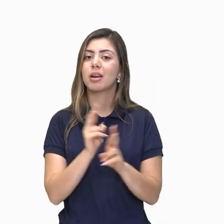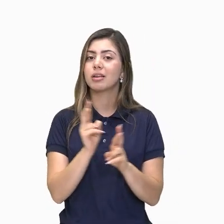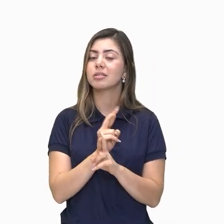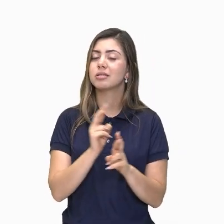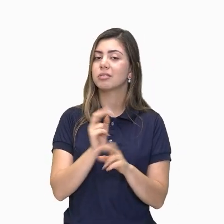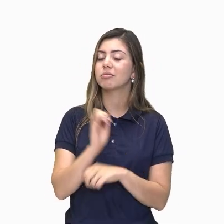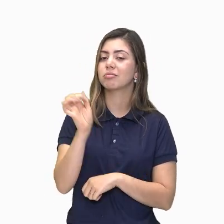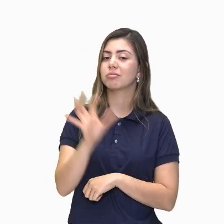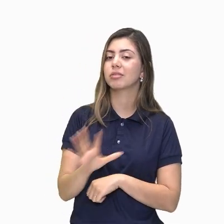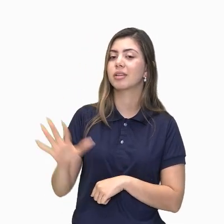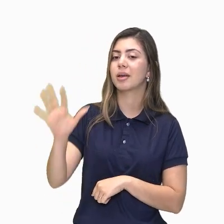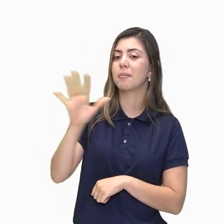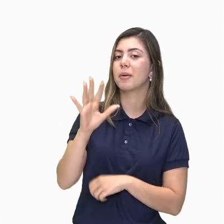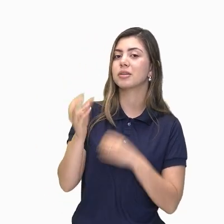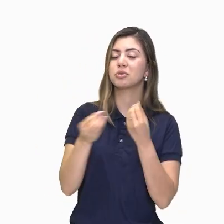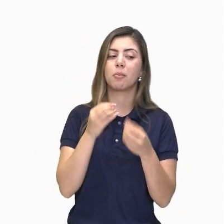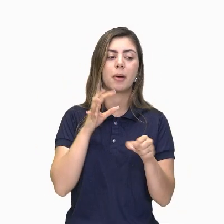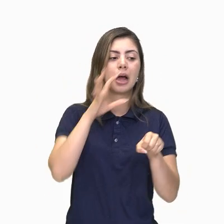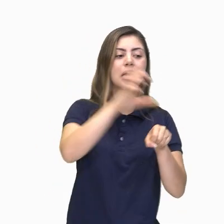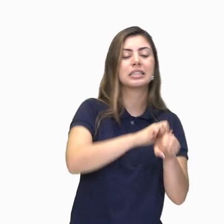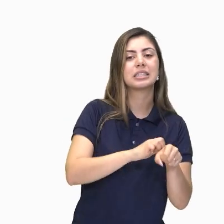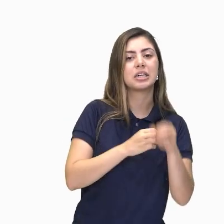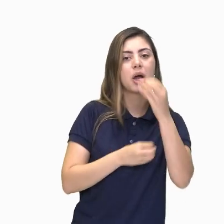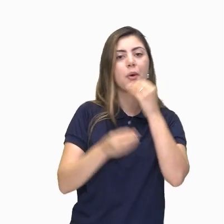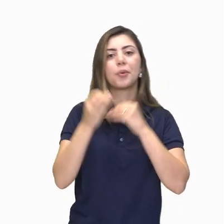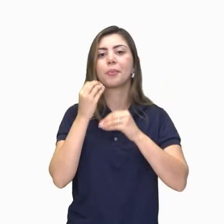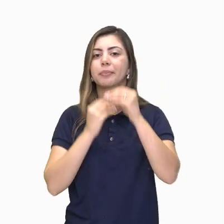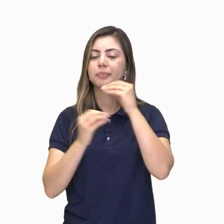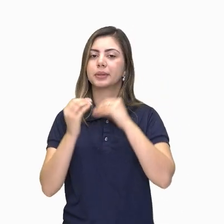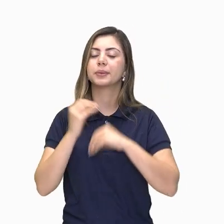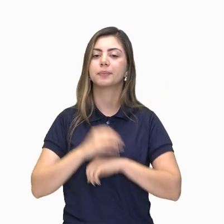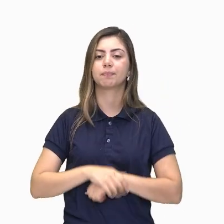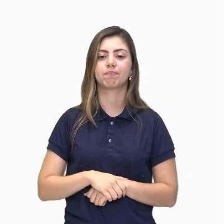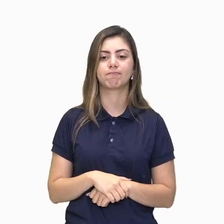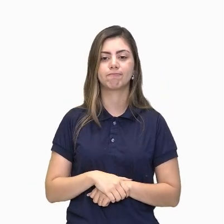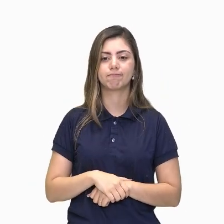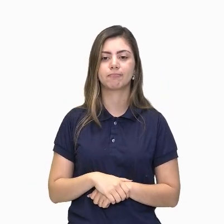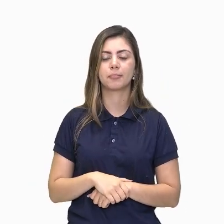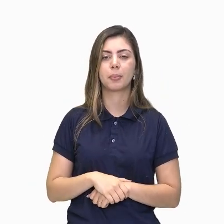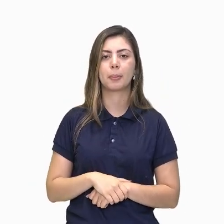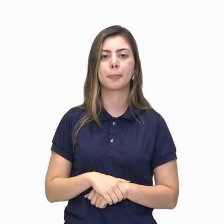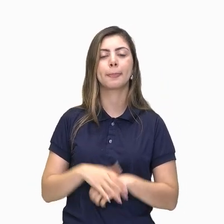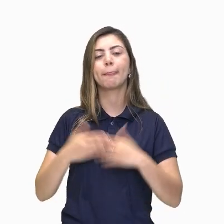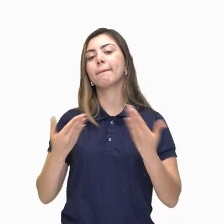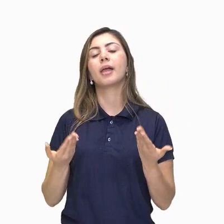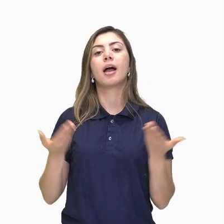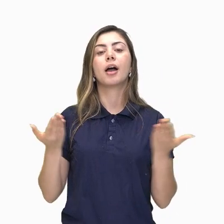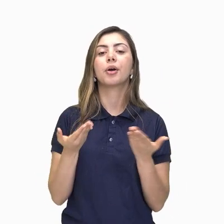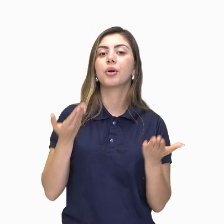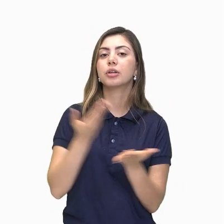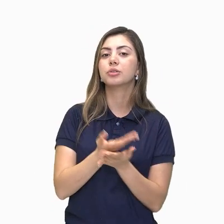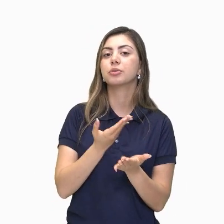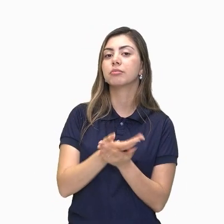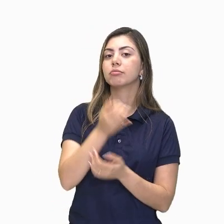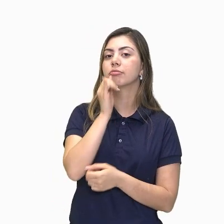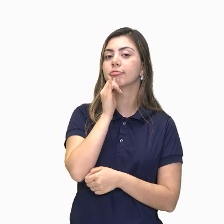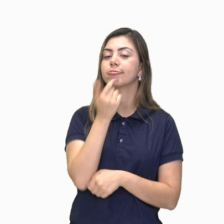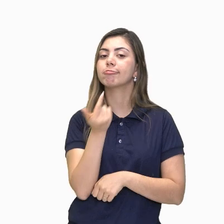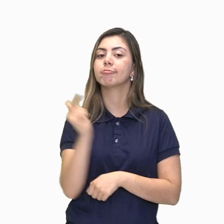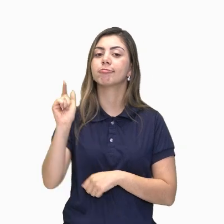né, que está comendo ali a zebra, por exemplo. E aí a gente vai observar um outro exemplo, que